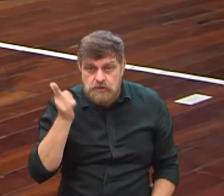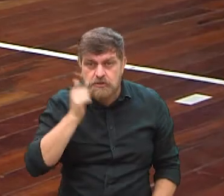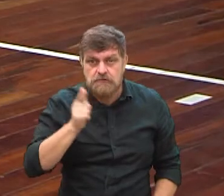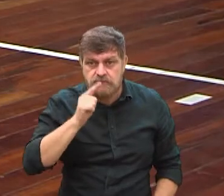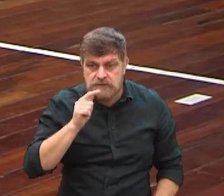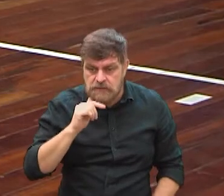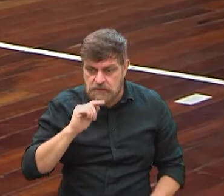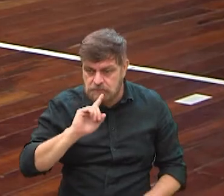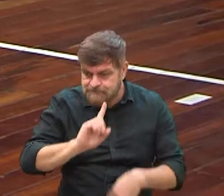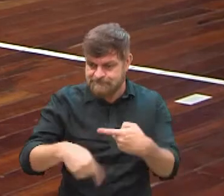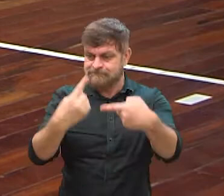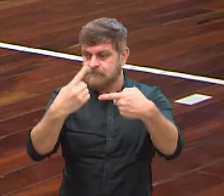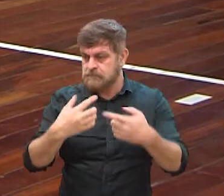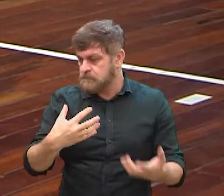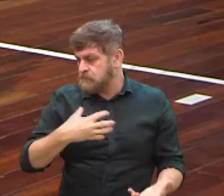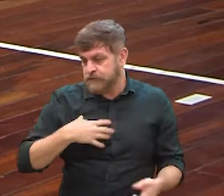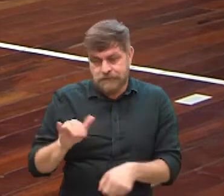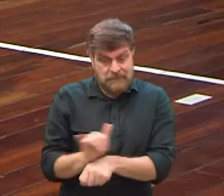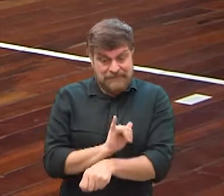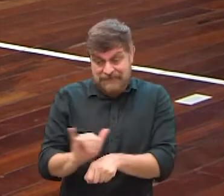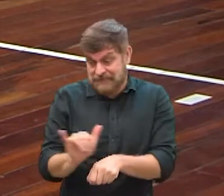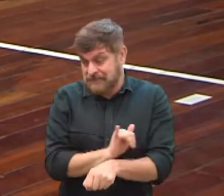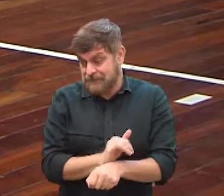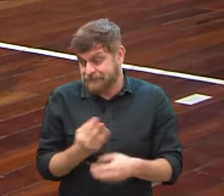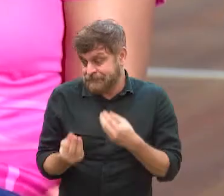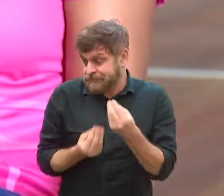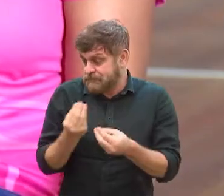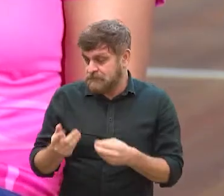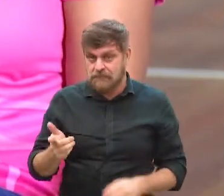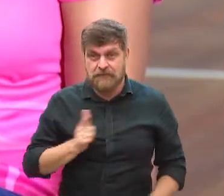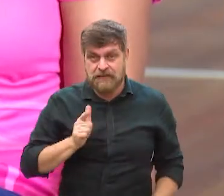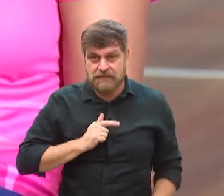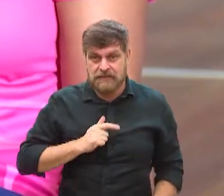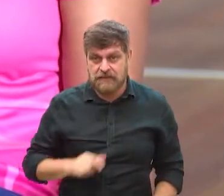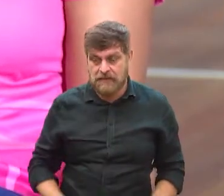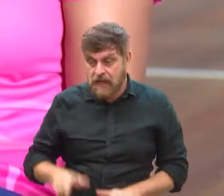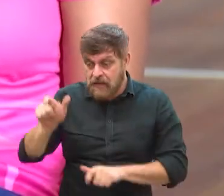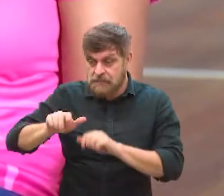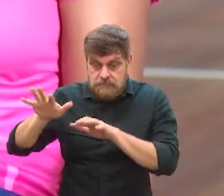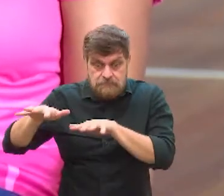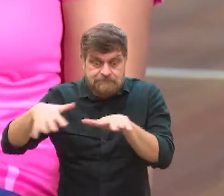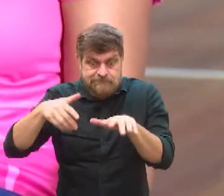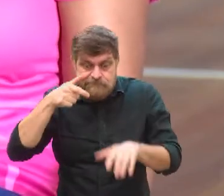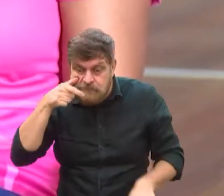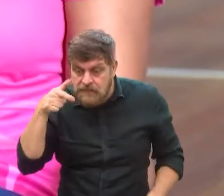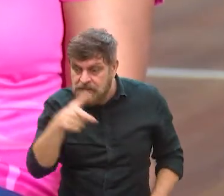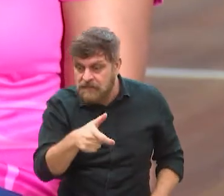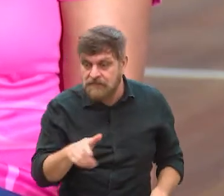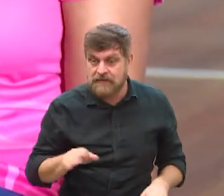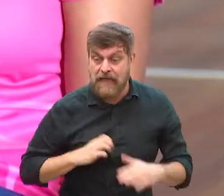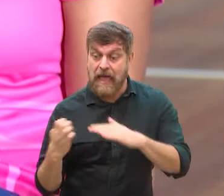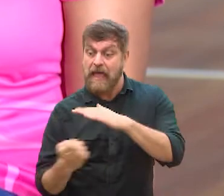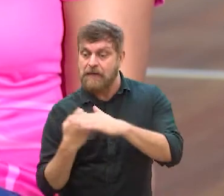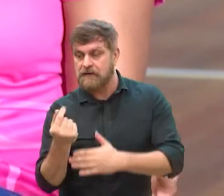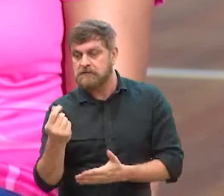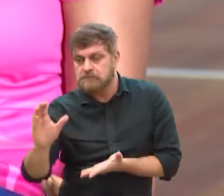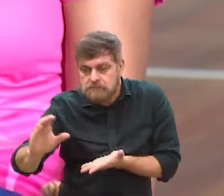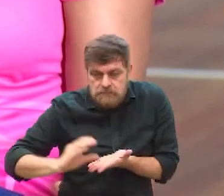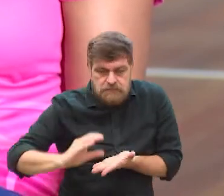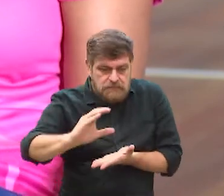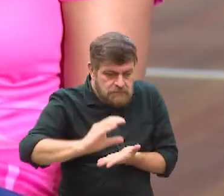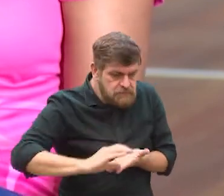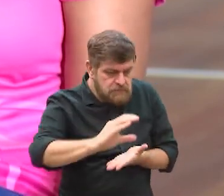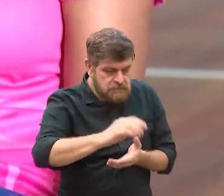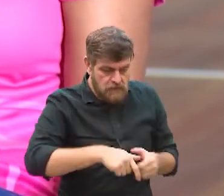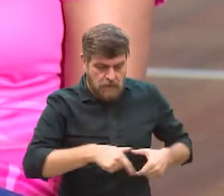consiga crescer de alguma forma para surgir esse interesse também de patrocinadores, né, para